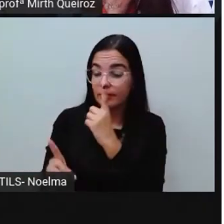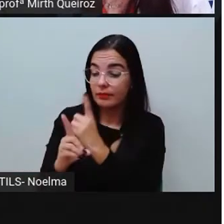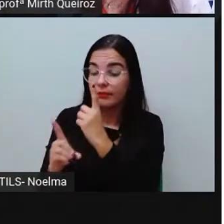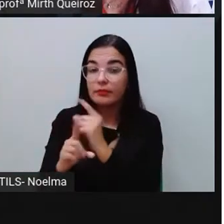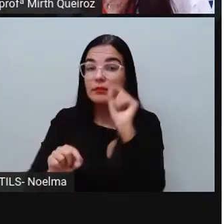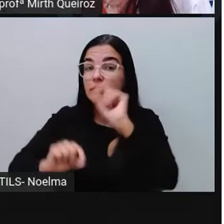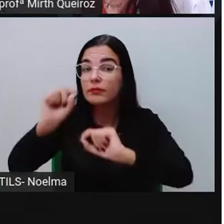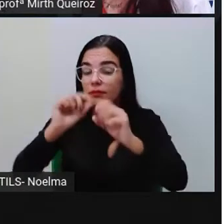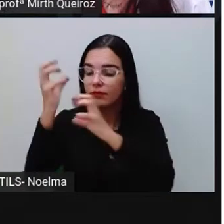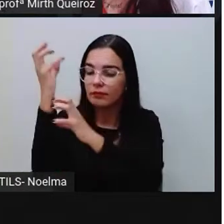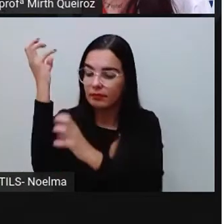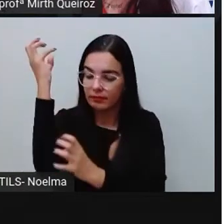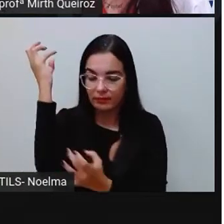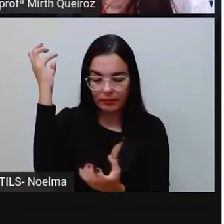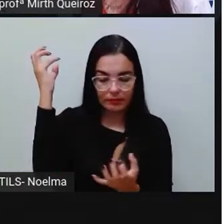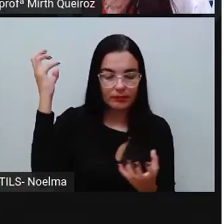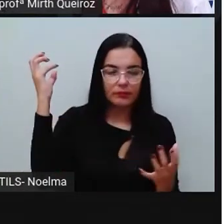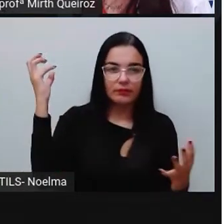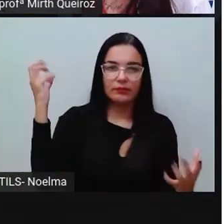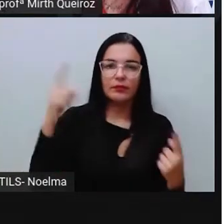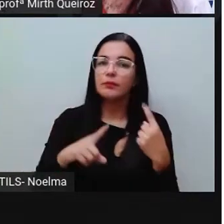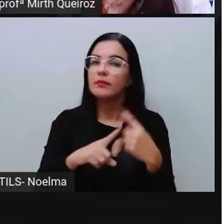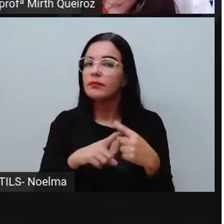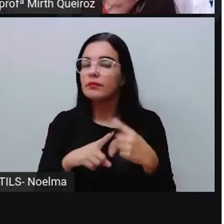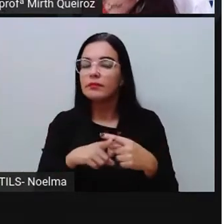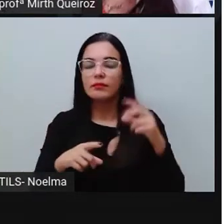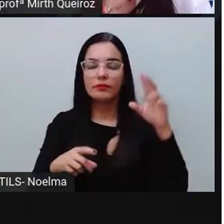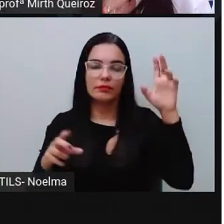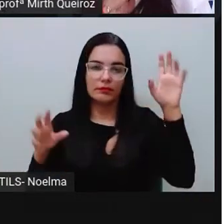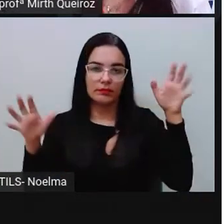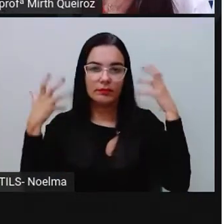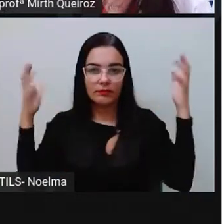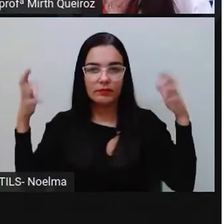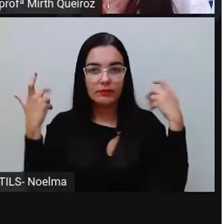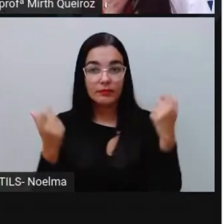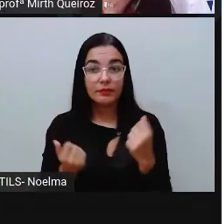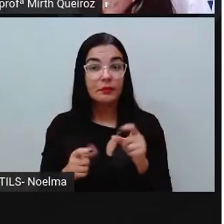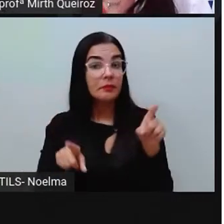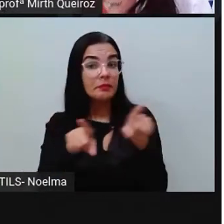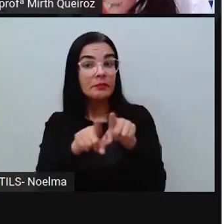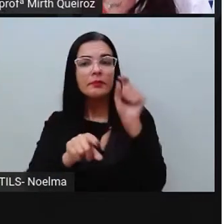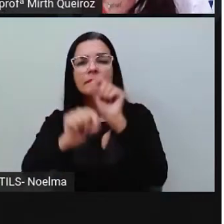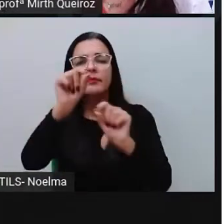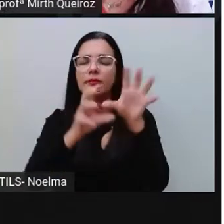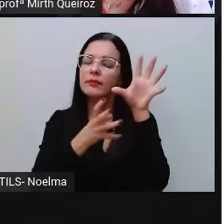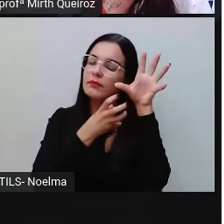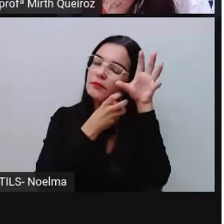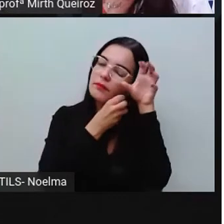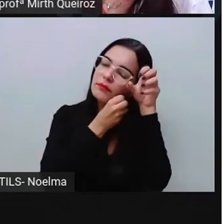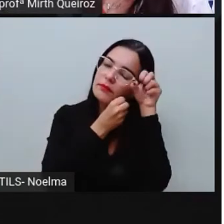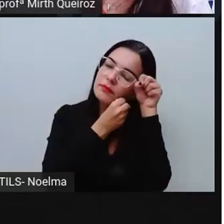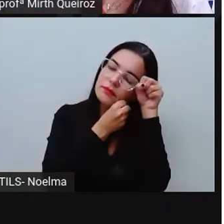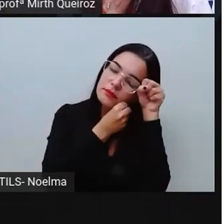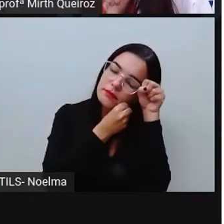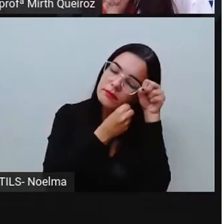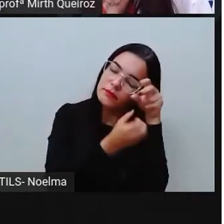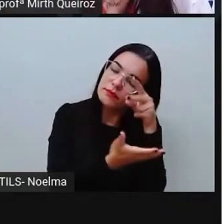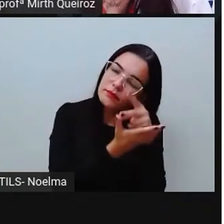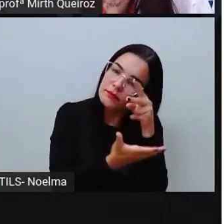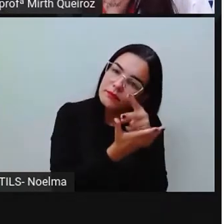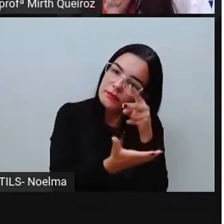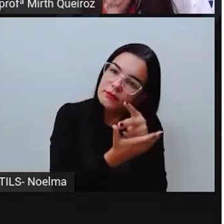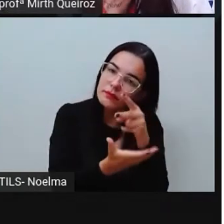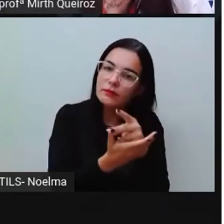na região devido ao clima. Hibernações também seria uma forma de adaptação, que